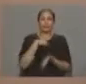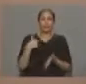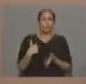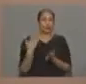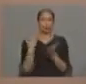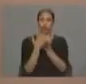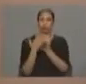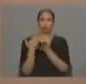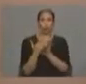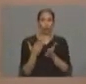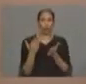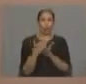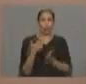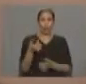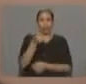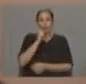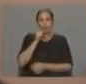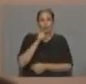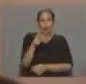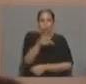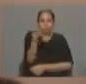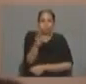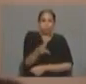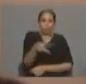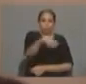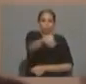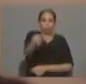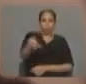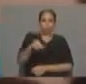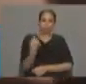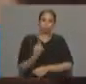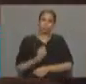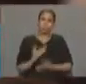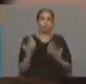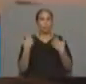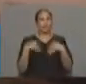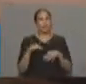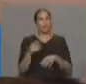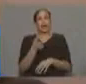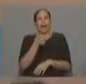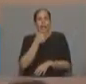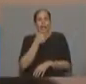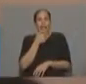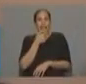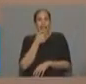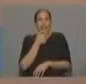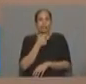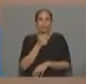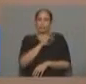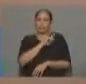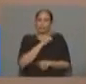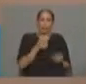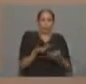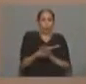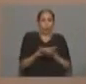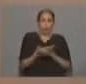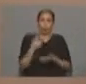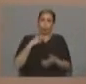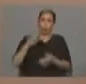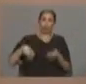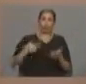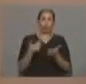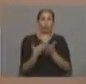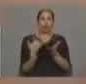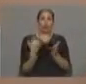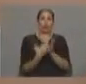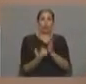registos de um país grande não é mas temos que ter mais economia privada fizeram uma proposta para baixar os impostos não só